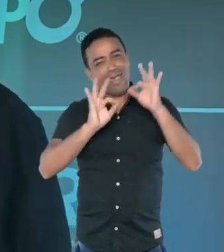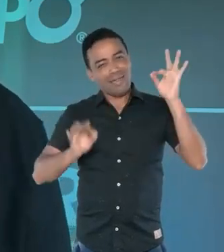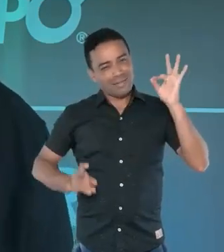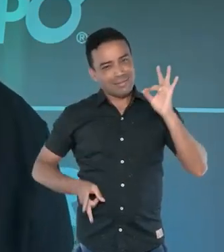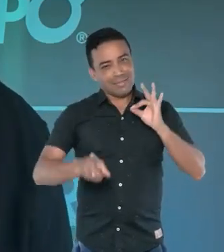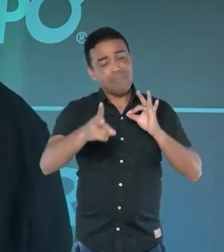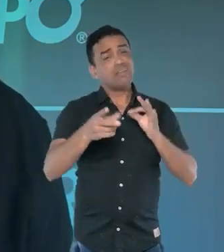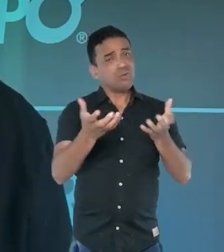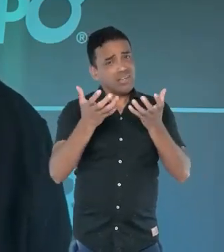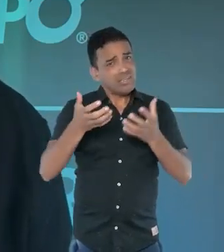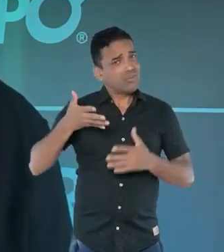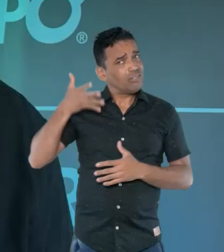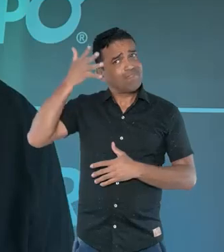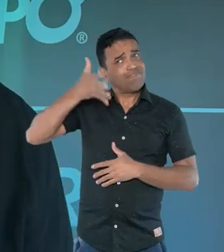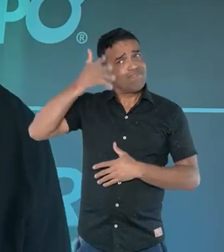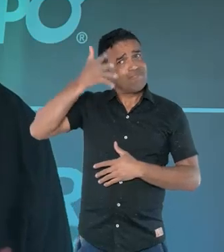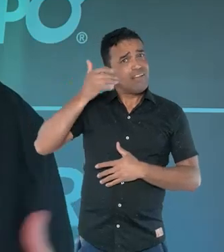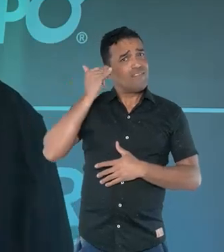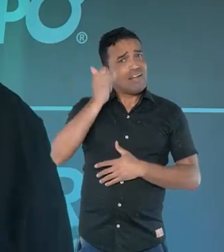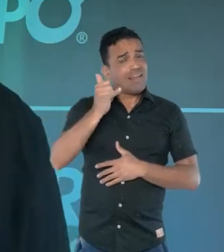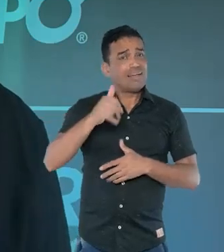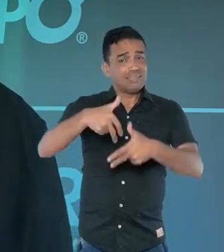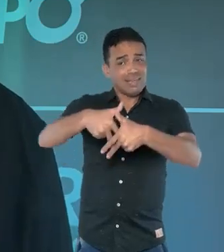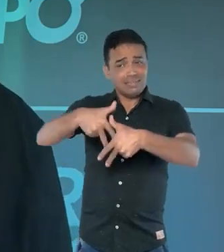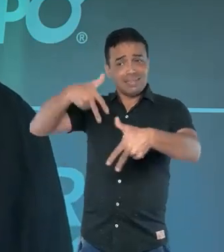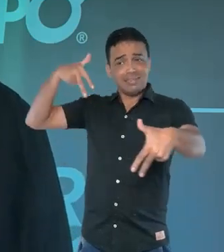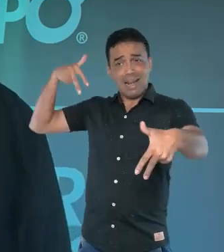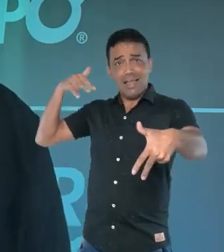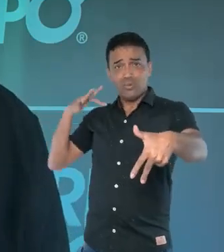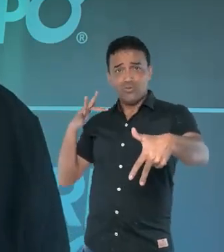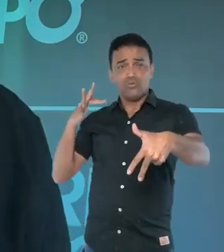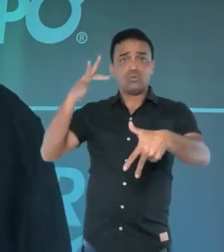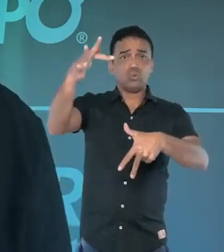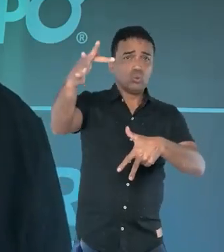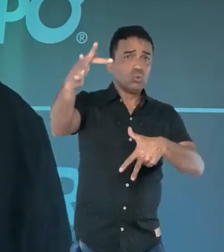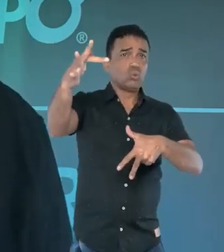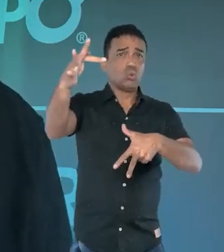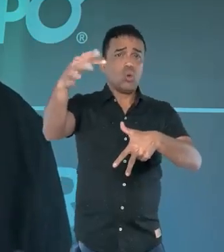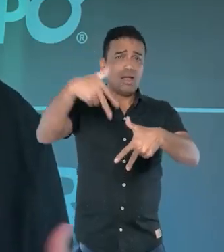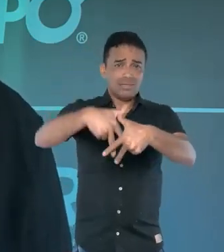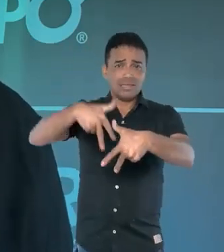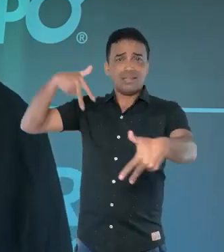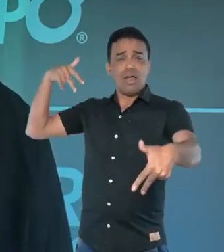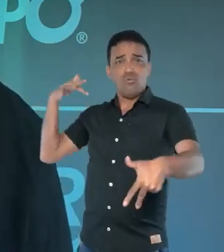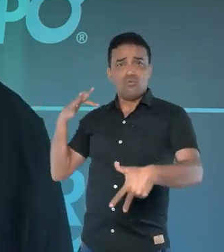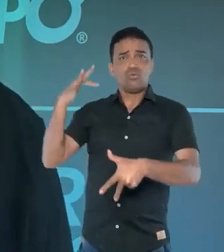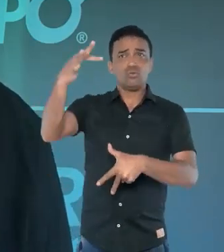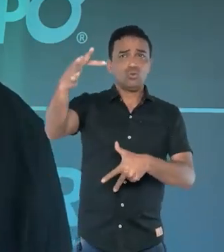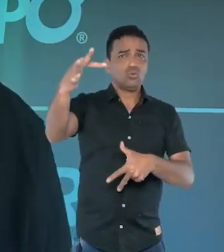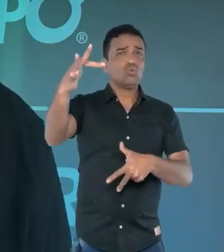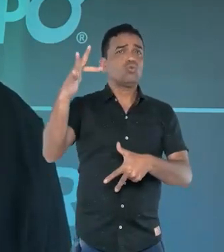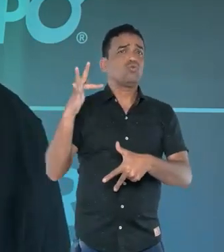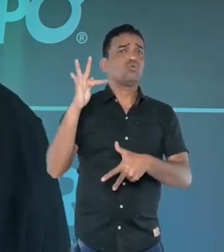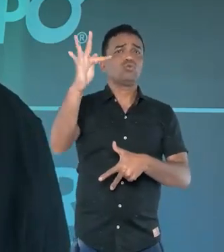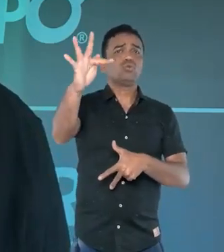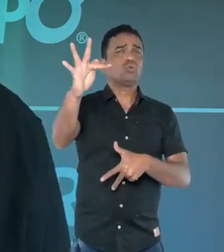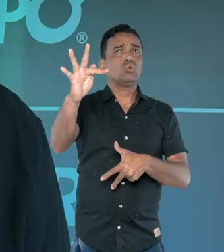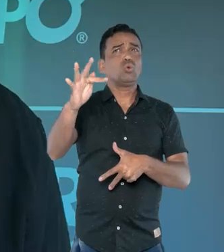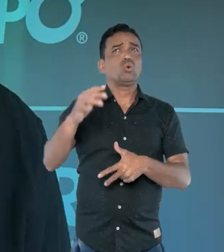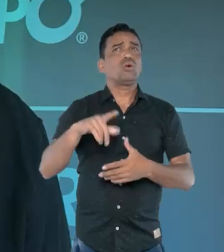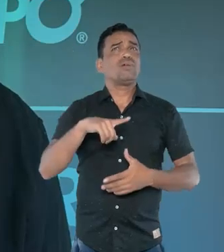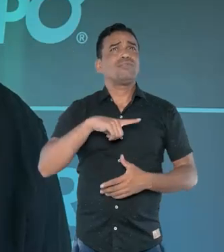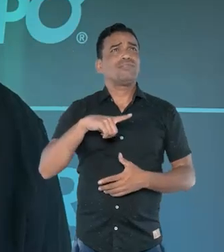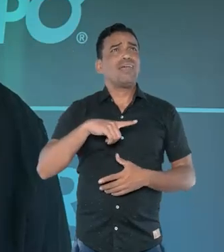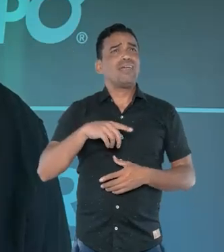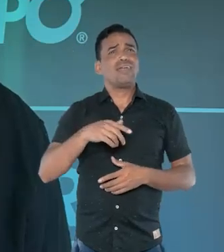queria muito te ouvir falar sobre, que o Ancestrais do Futuro, ele deixa uma mensagem muito,